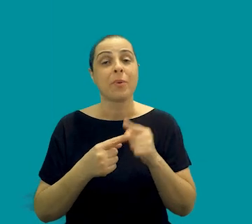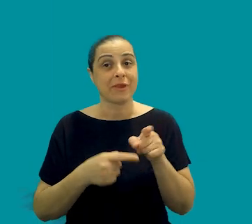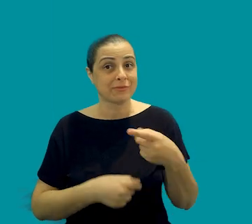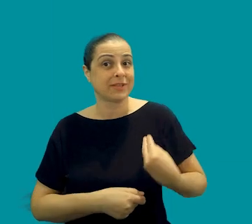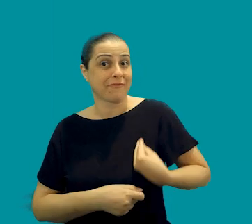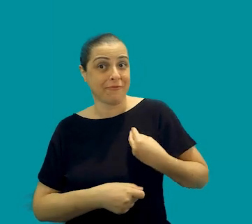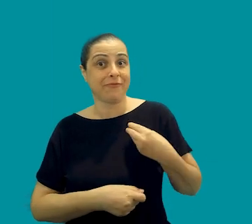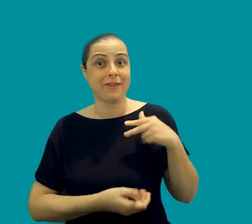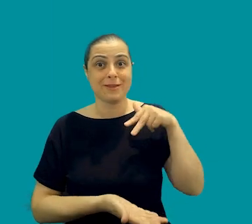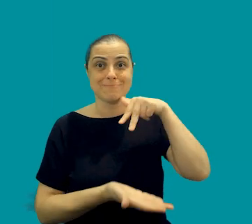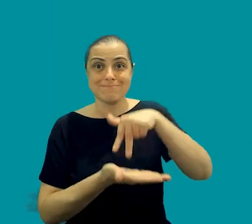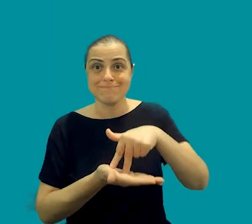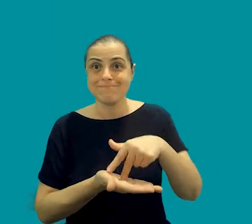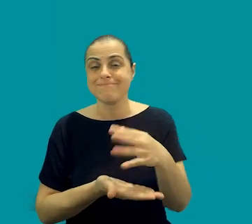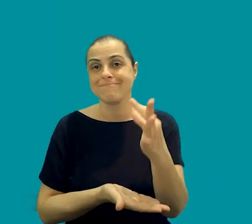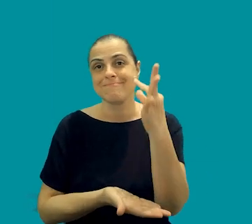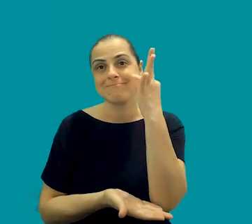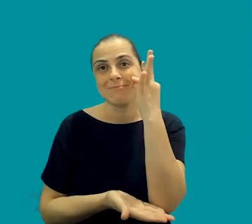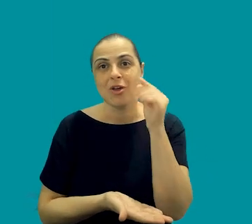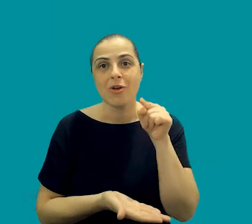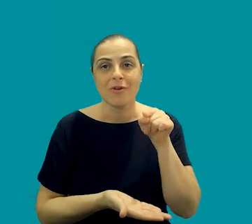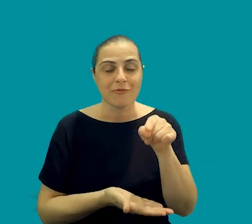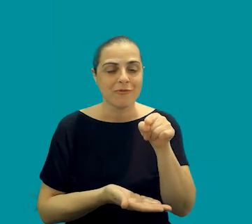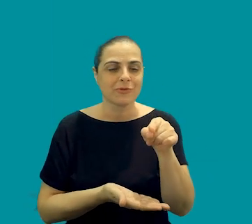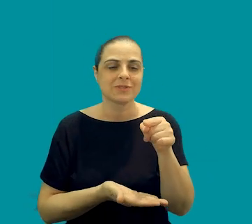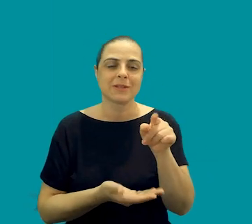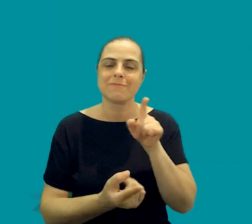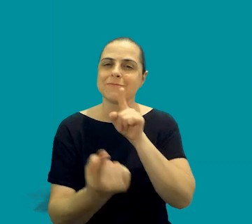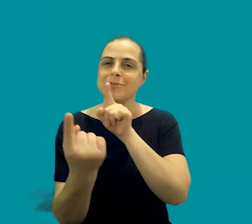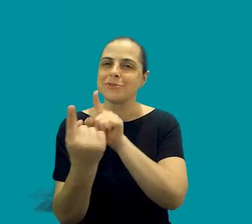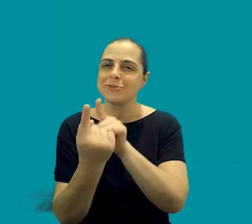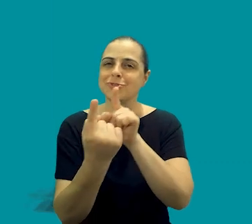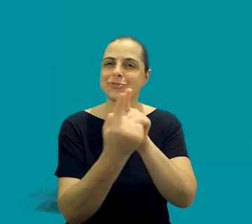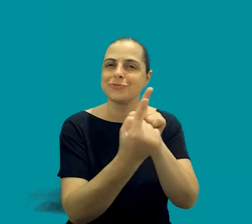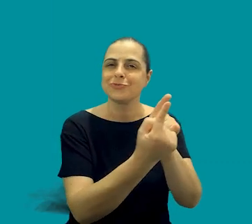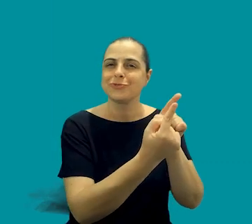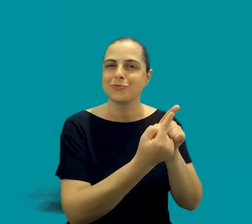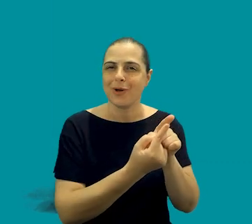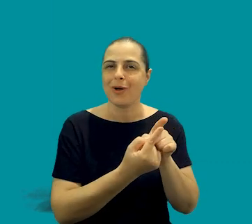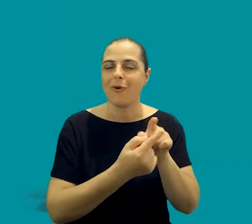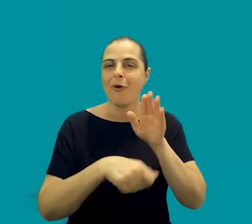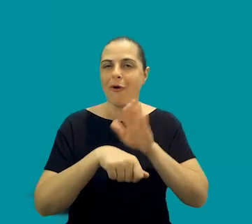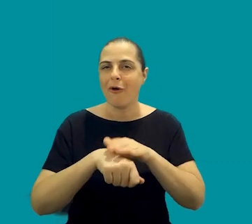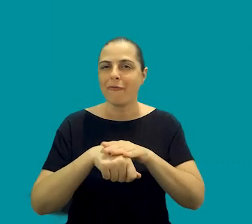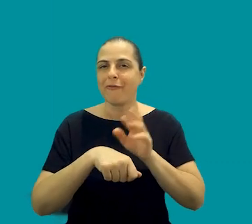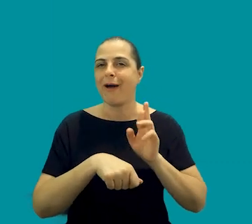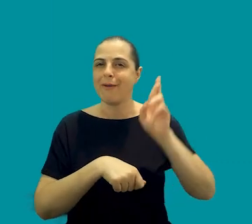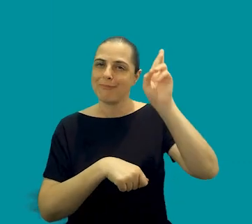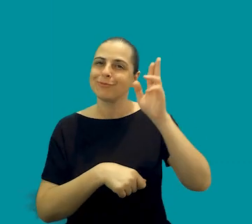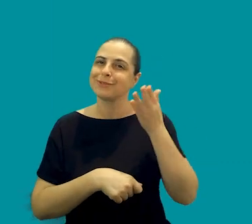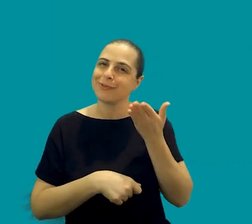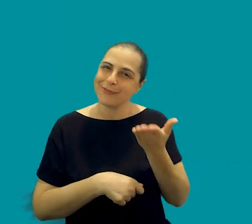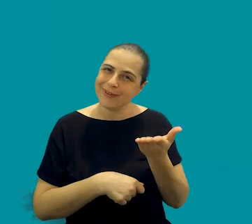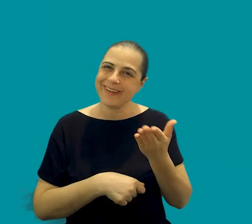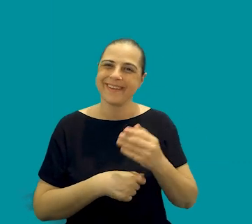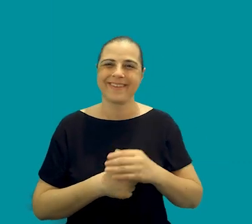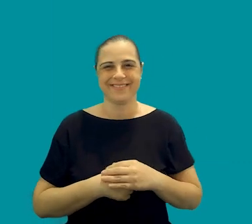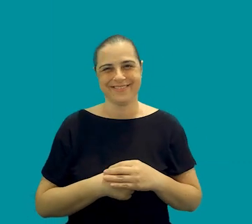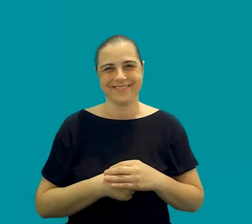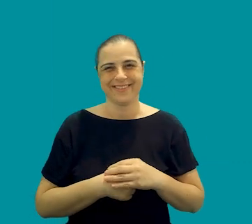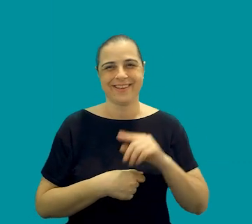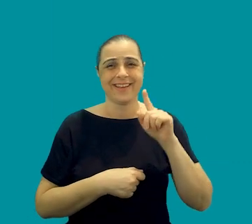ali. Essa abordagem humanizada, esse cuidado, esse atendimento individual está muito na Lorena, né? Ela